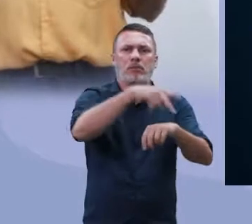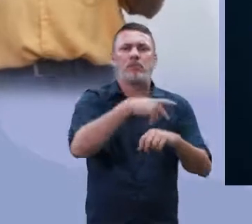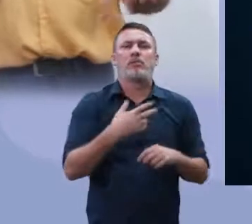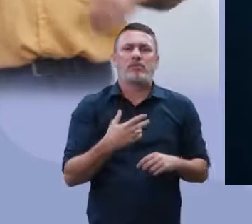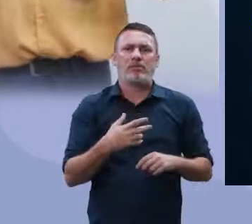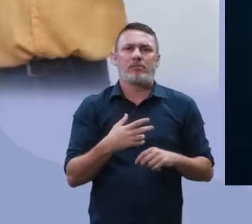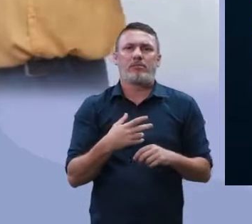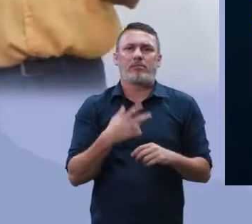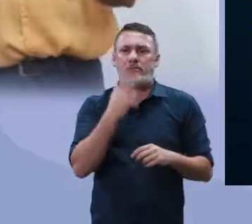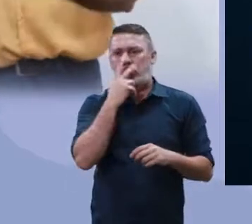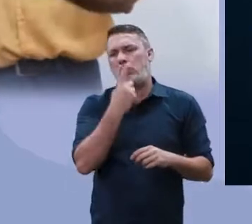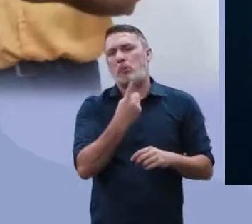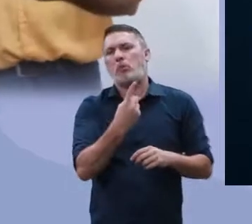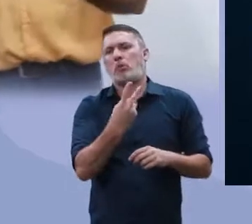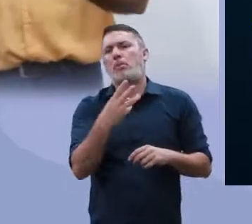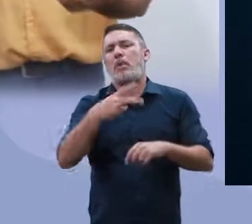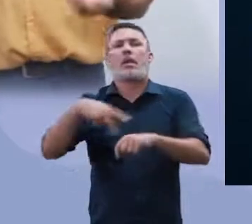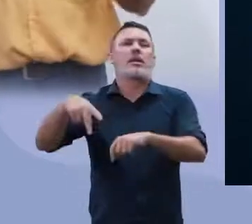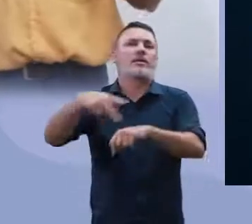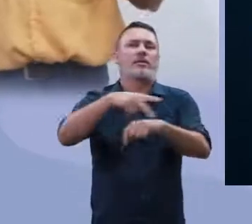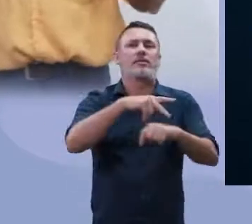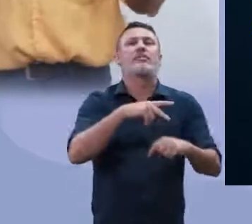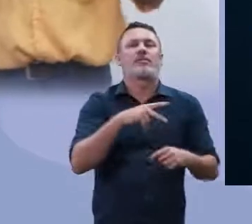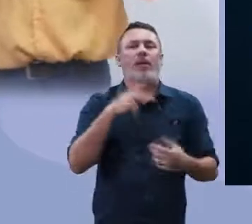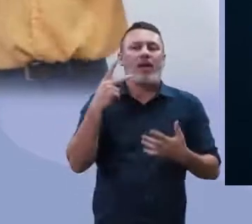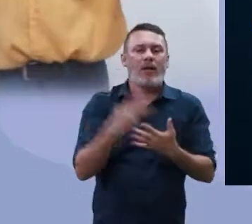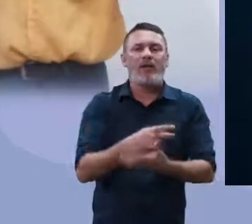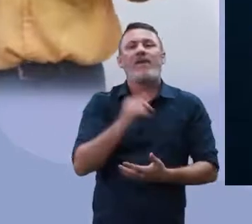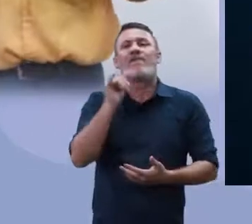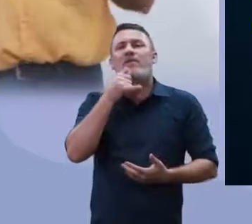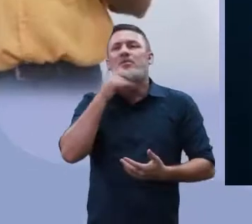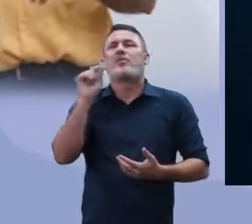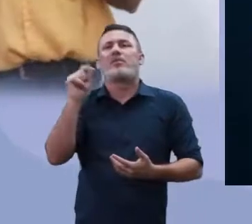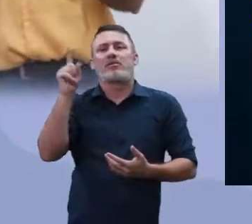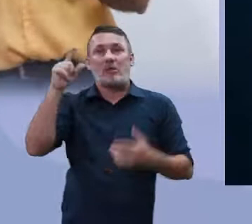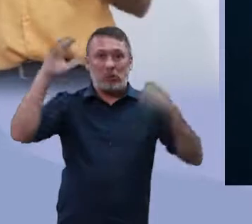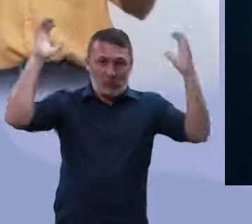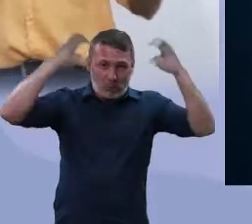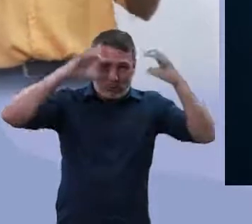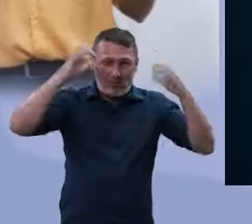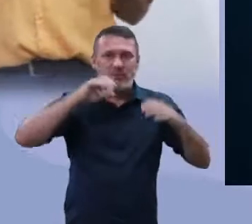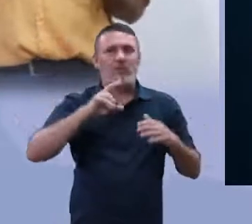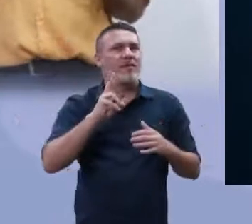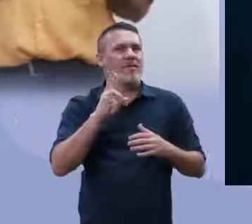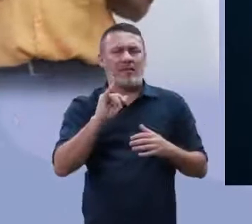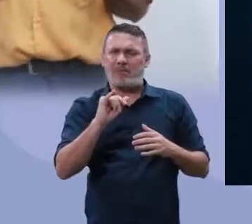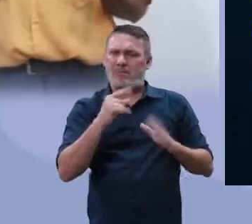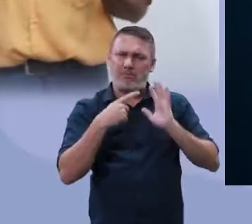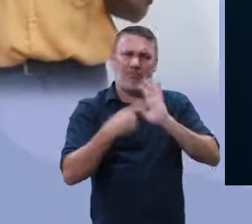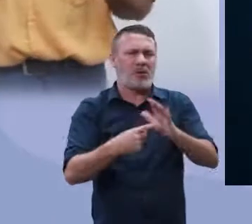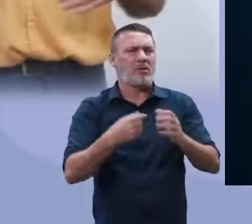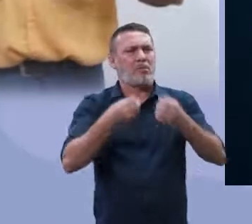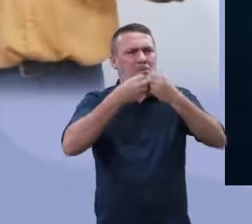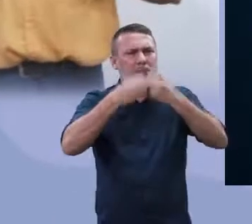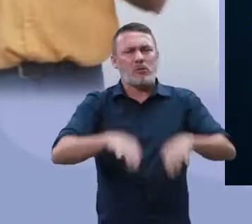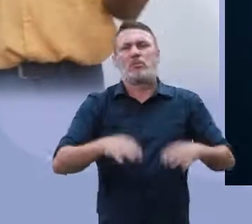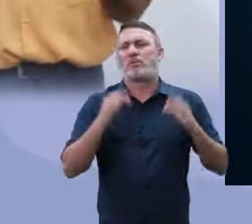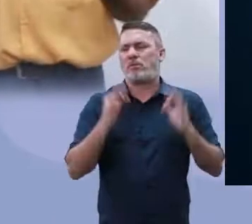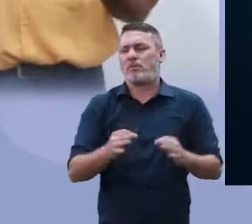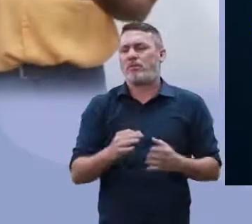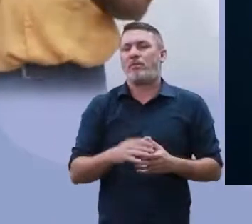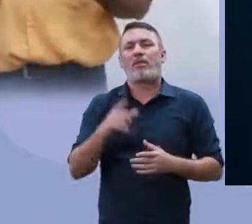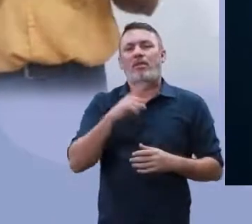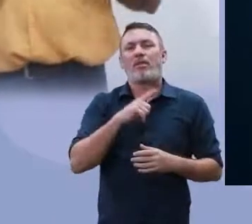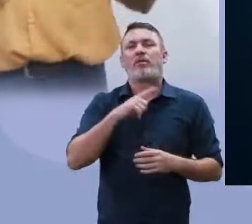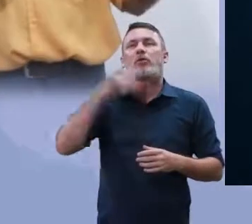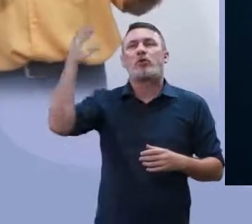tempo, né? Onde, infelizmente, esse dano a essa área vai ser de forma representativa, né? O dióxido